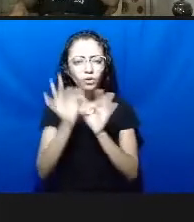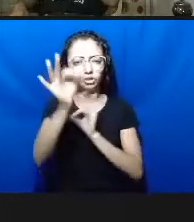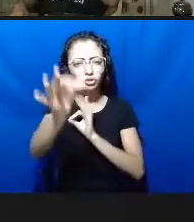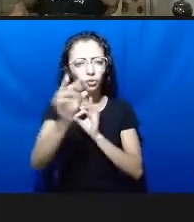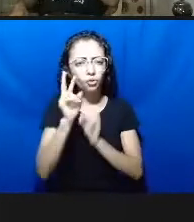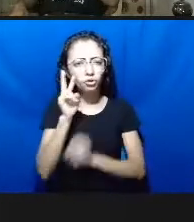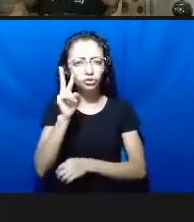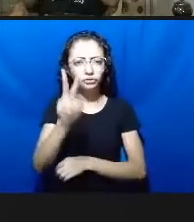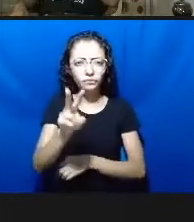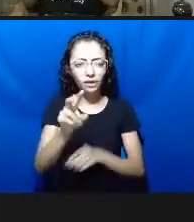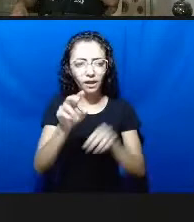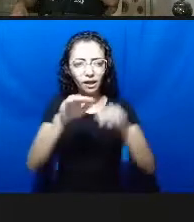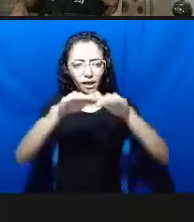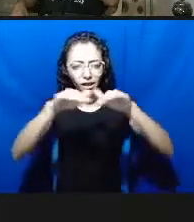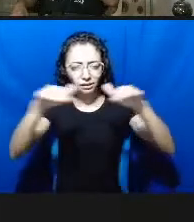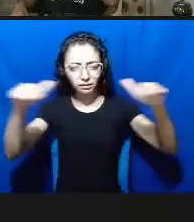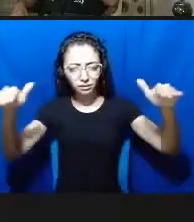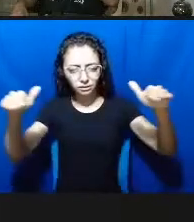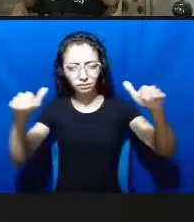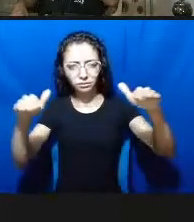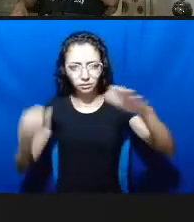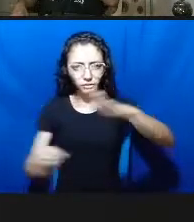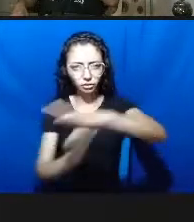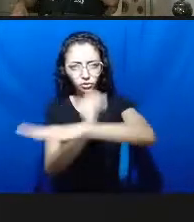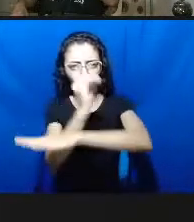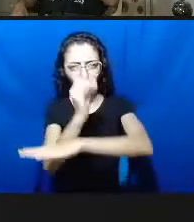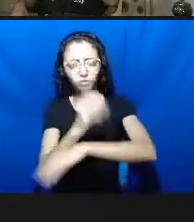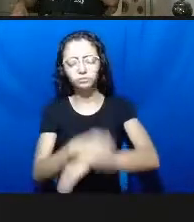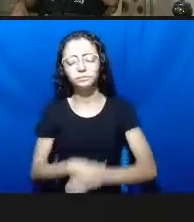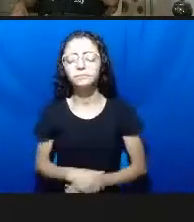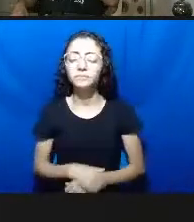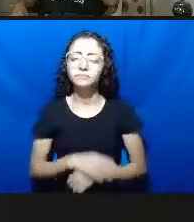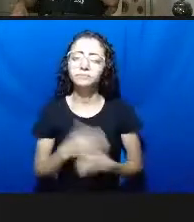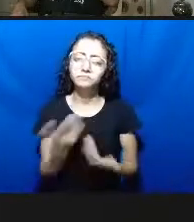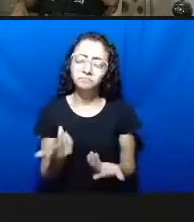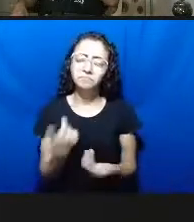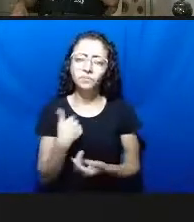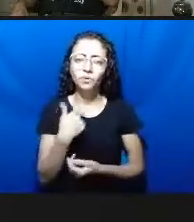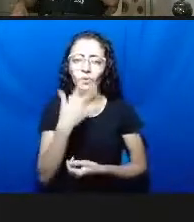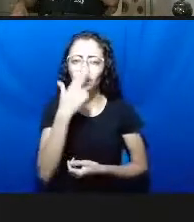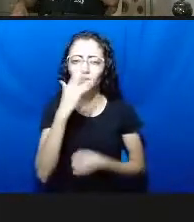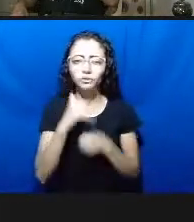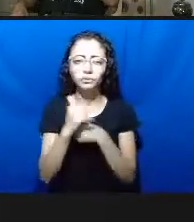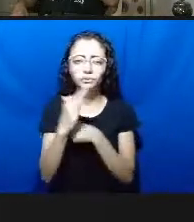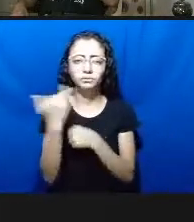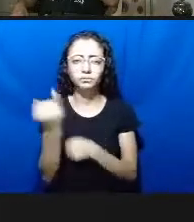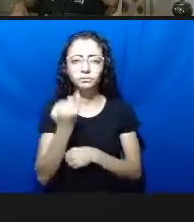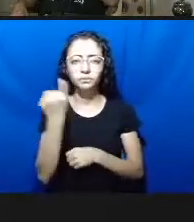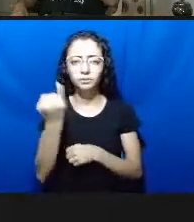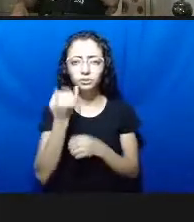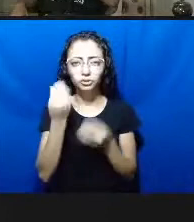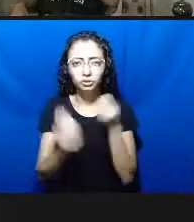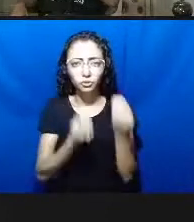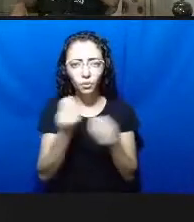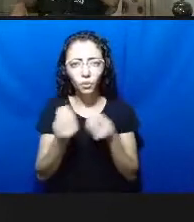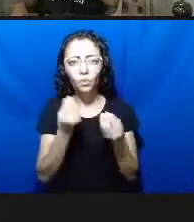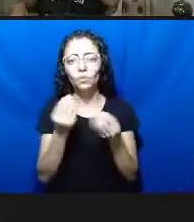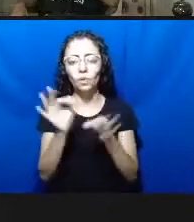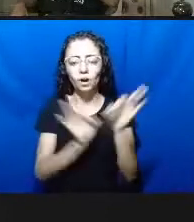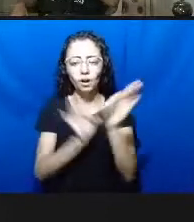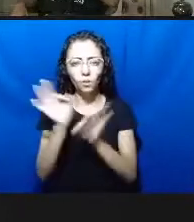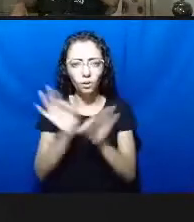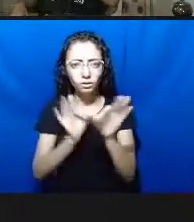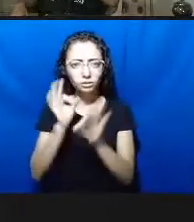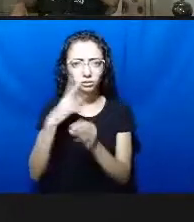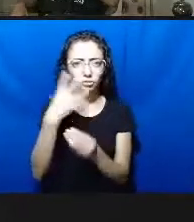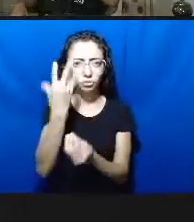certa forma. Não, o que eu acho fundamental na construção da possibilidade de uma obra é